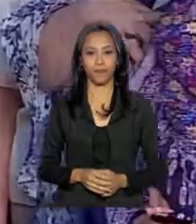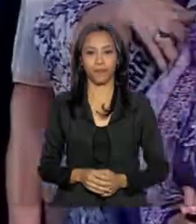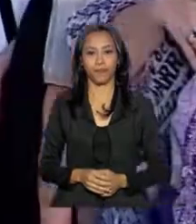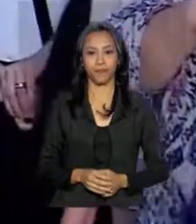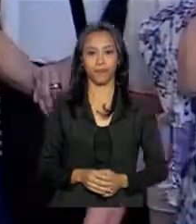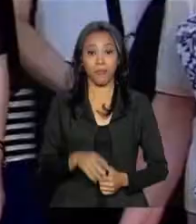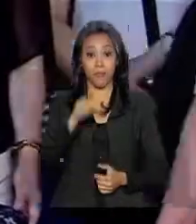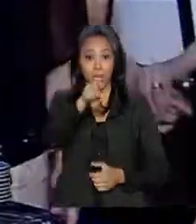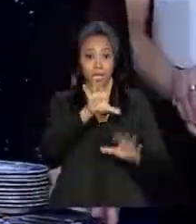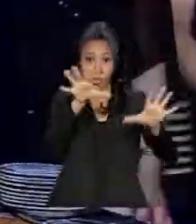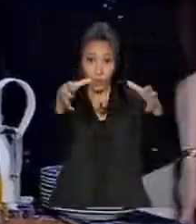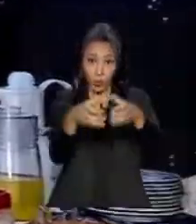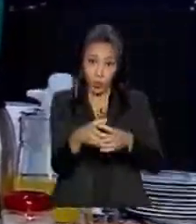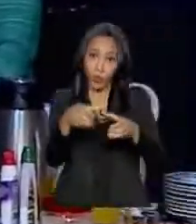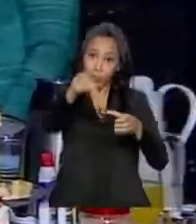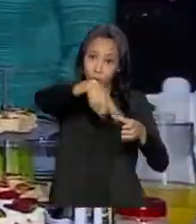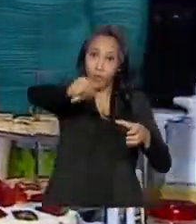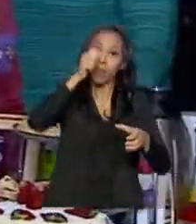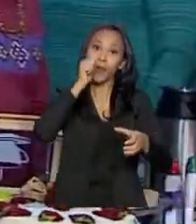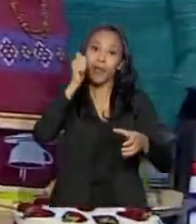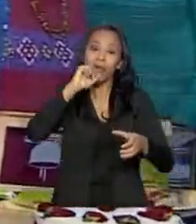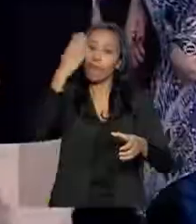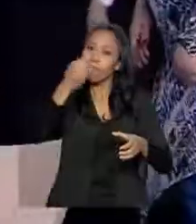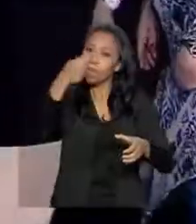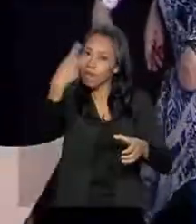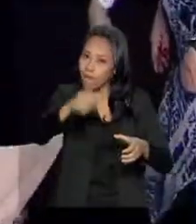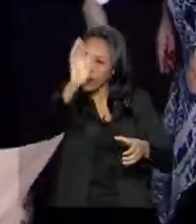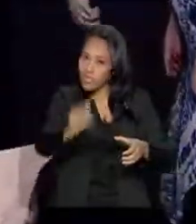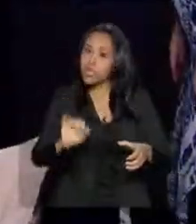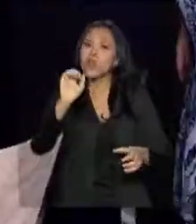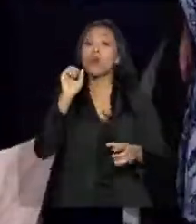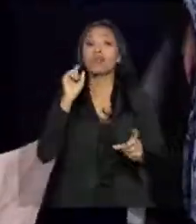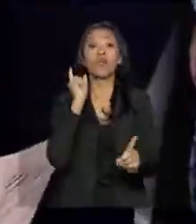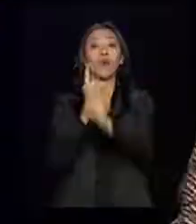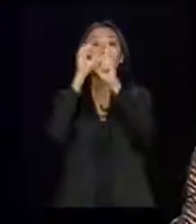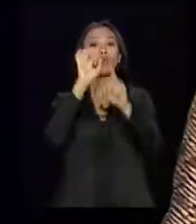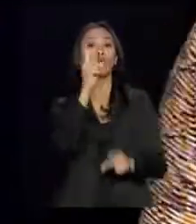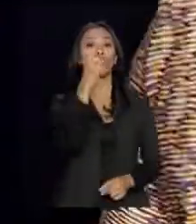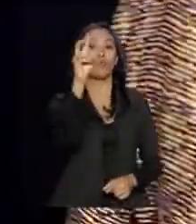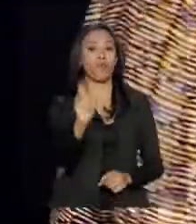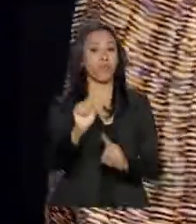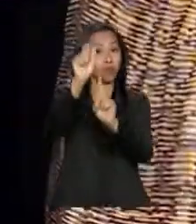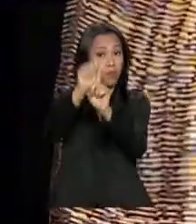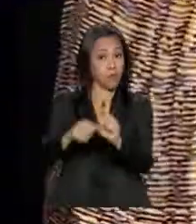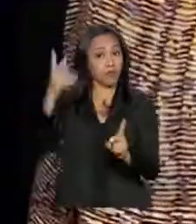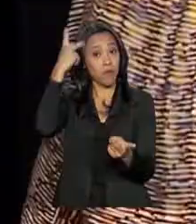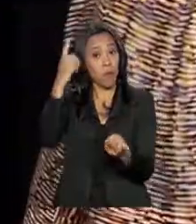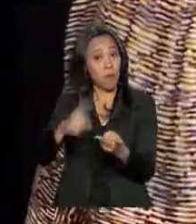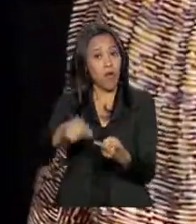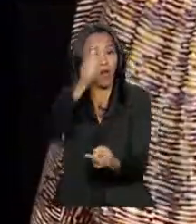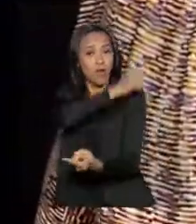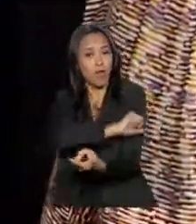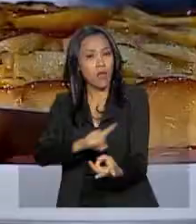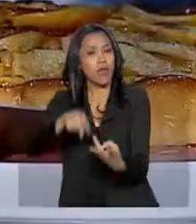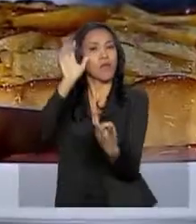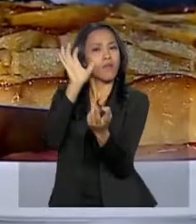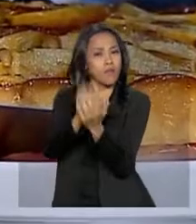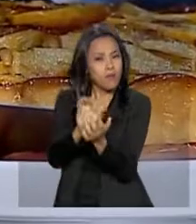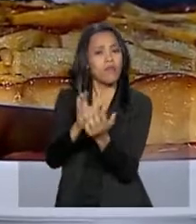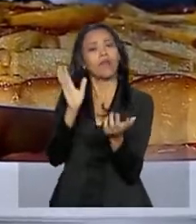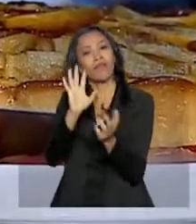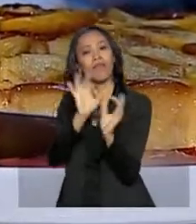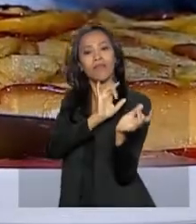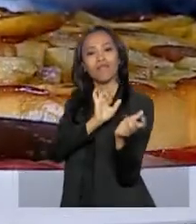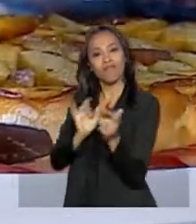este grupo de brasileiras reúne uma vez por mês na capital paraguaia são paulistas cariocas pernambucanas que